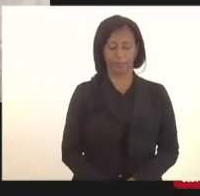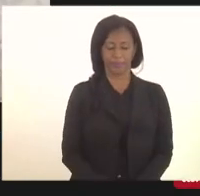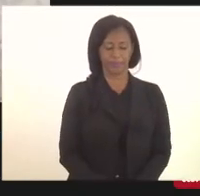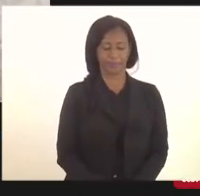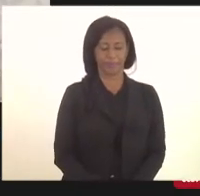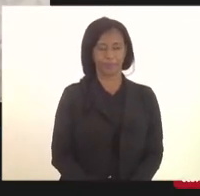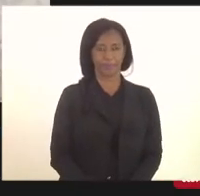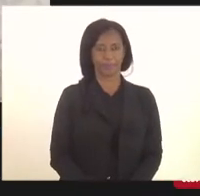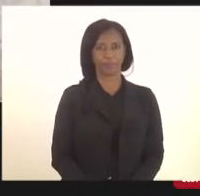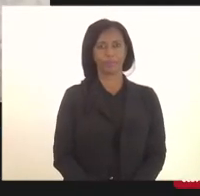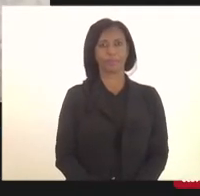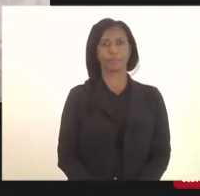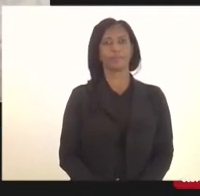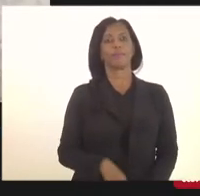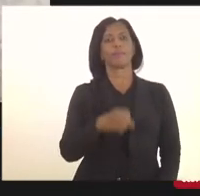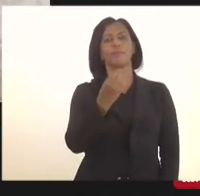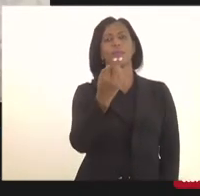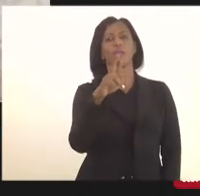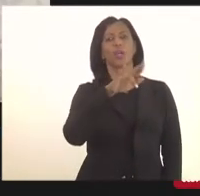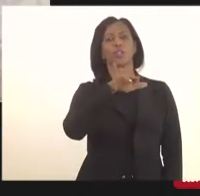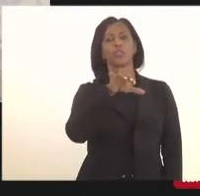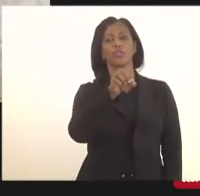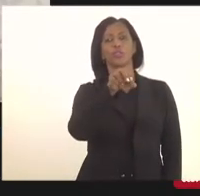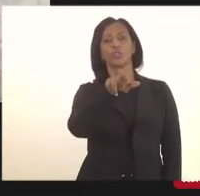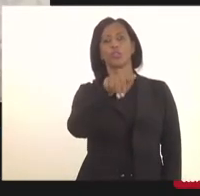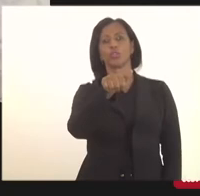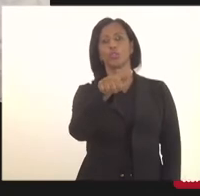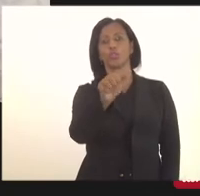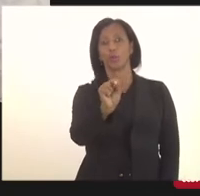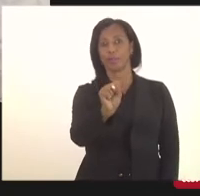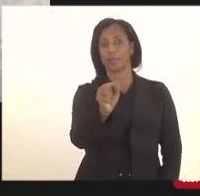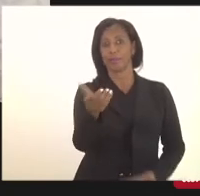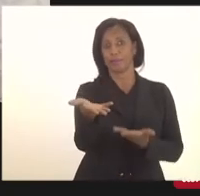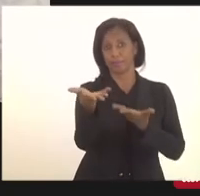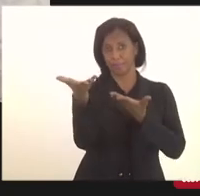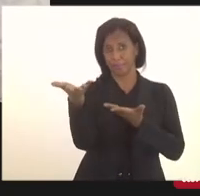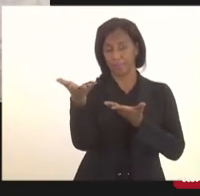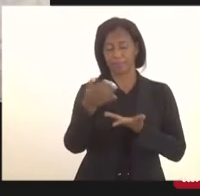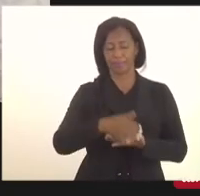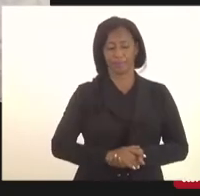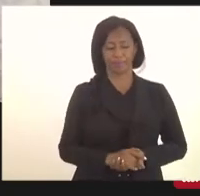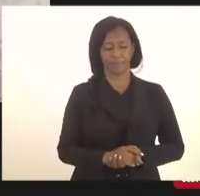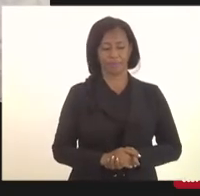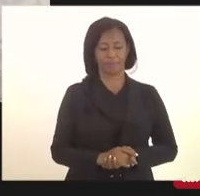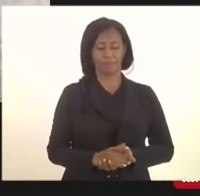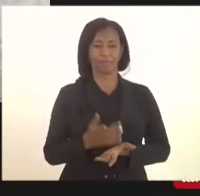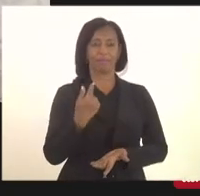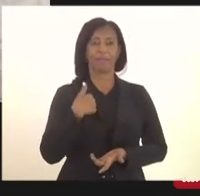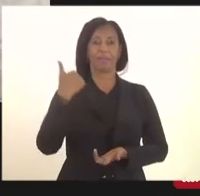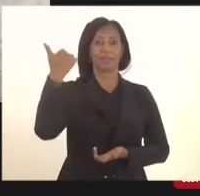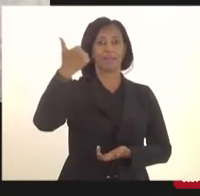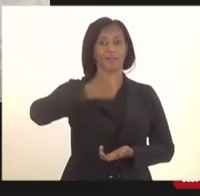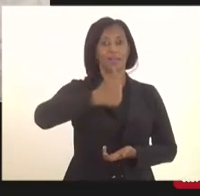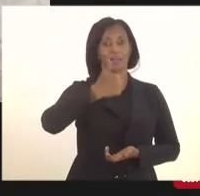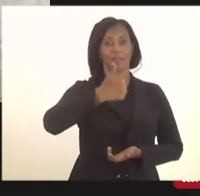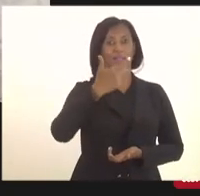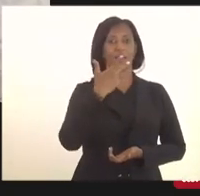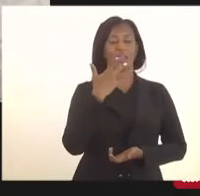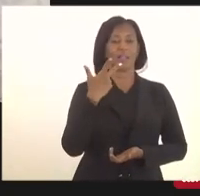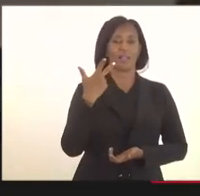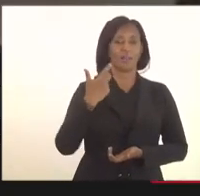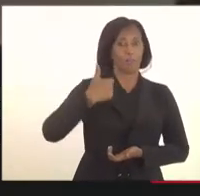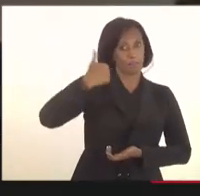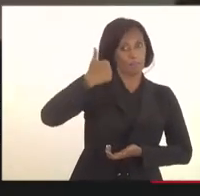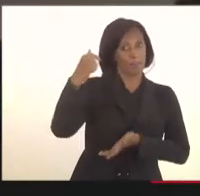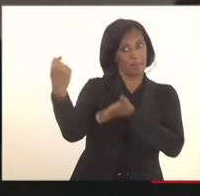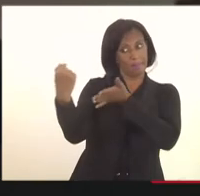Doutor Jonas Castro, por favor. Okay, eu vou começar pela pergunta que é mais familiar para mim, que é a questão da operação de Spadarte.